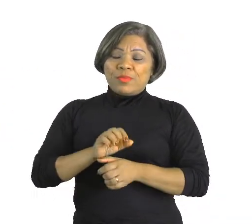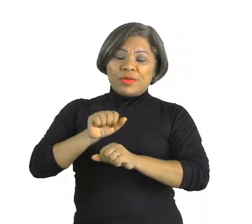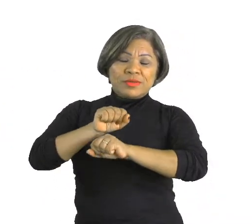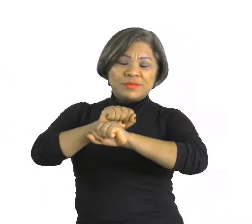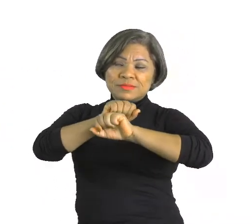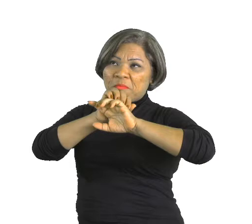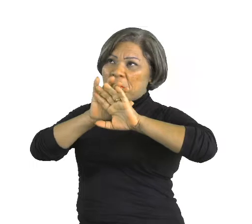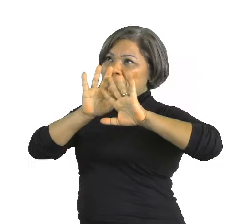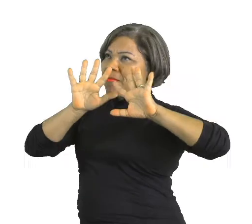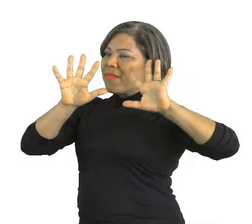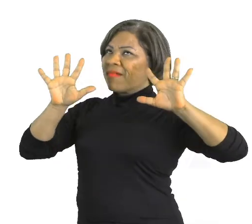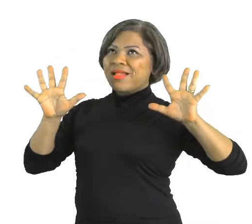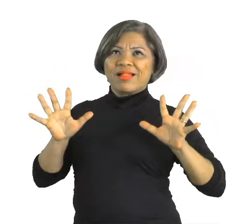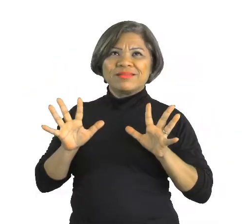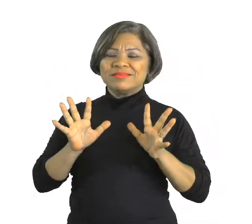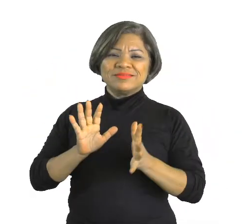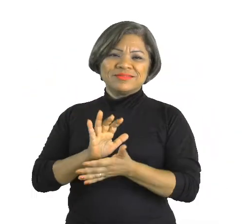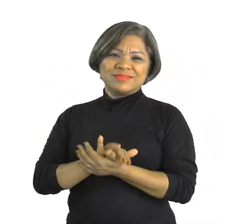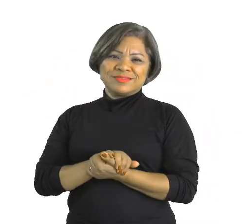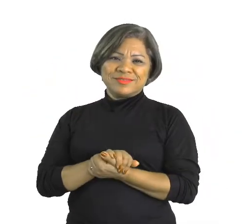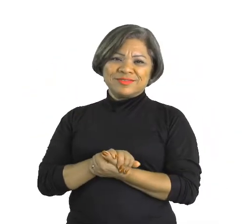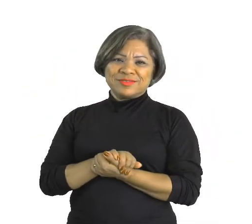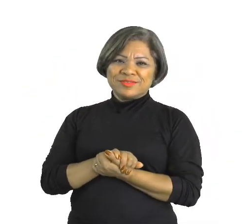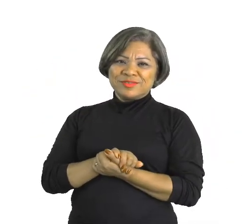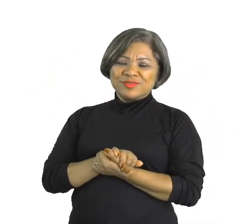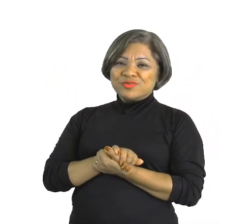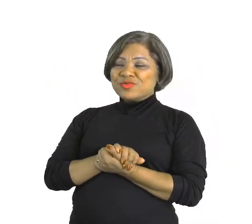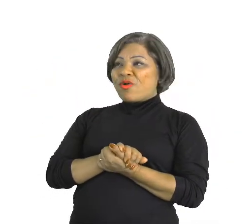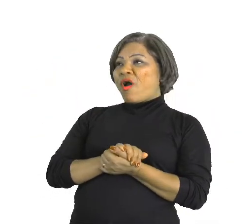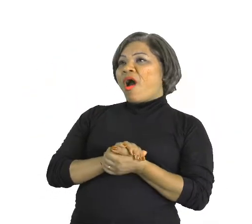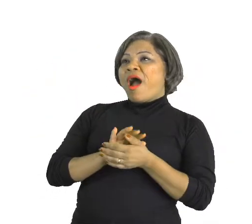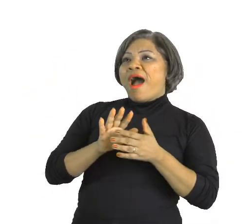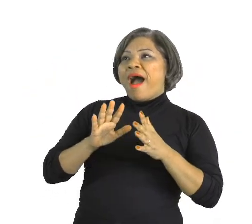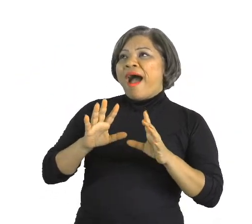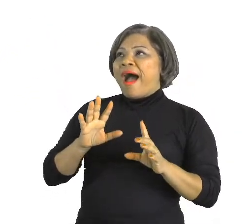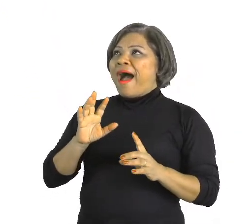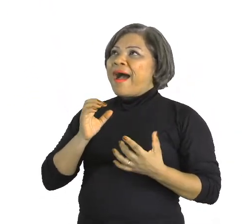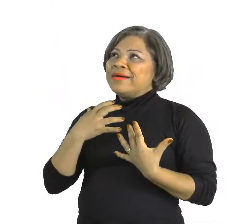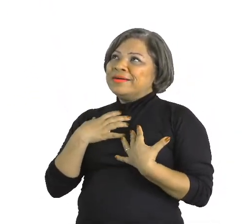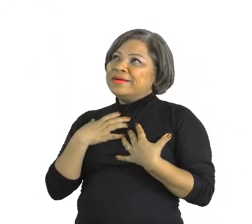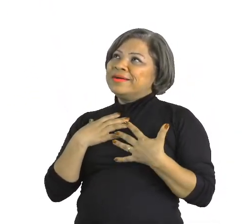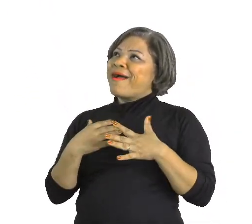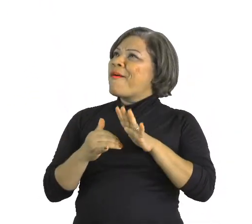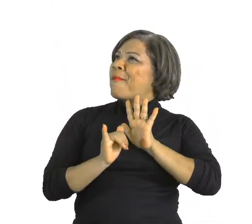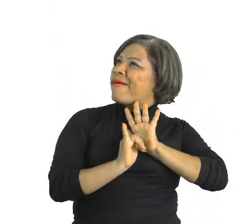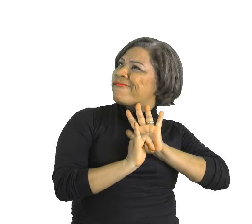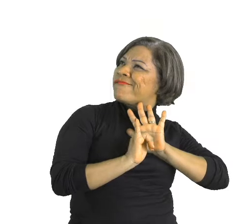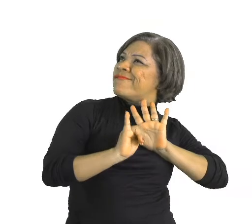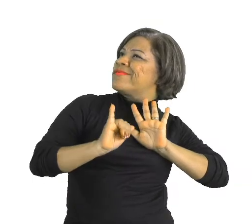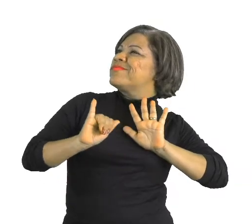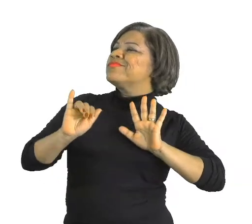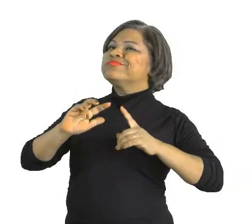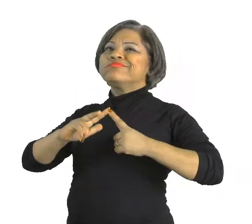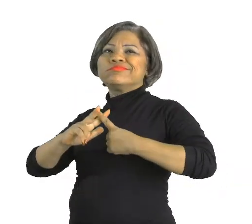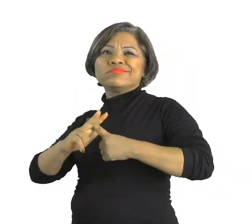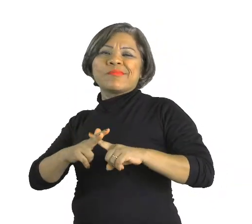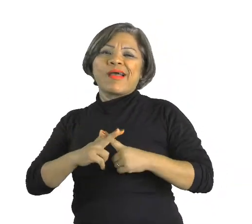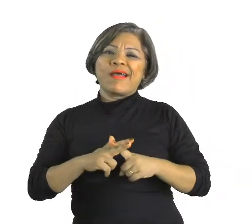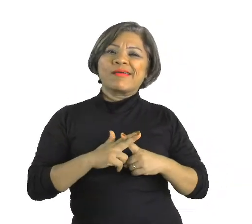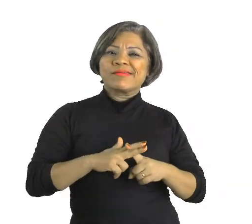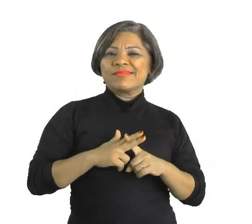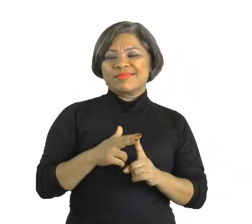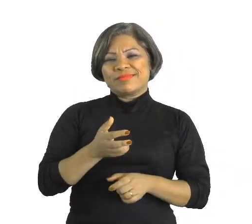Esplêndido, ela pensou, é uma fabulosa máquina de amigos. Pela manhã, como de